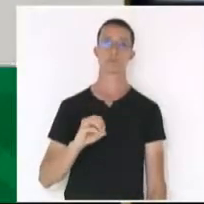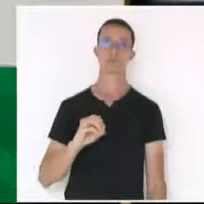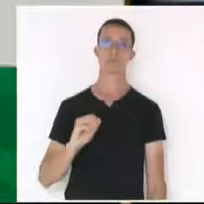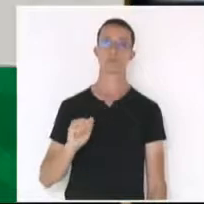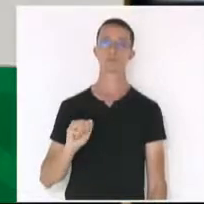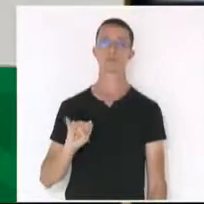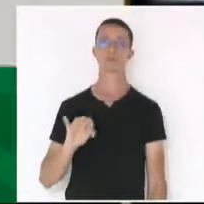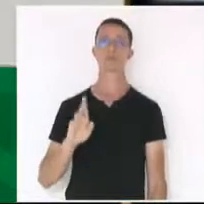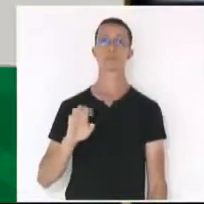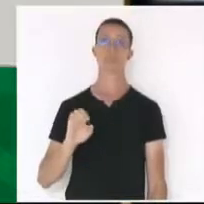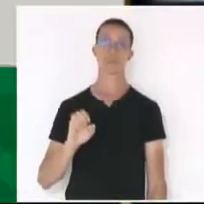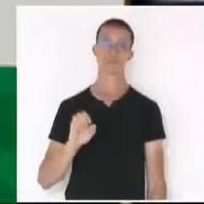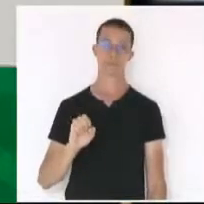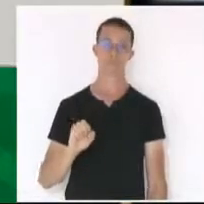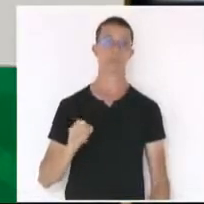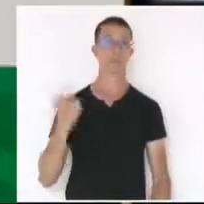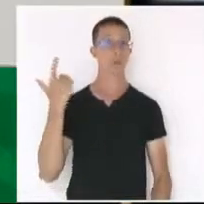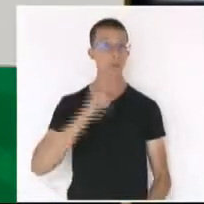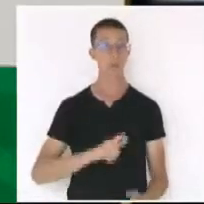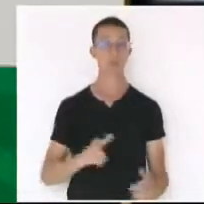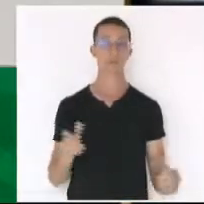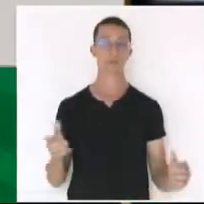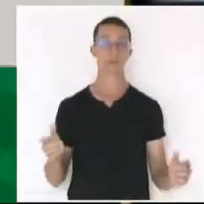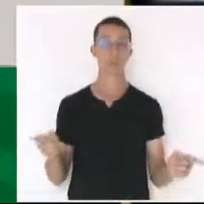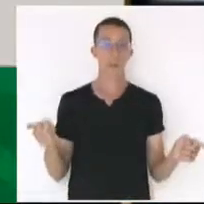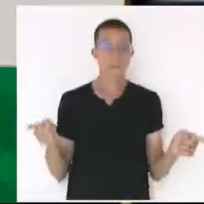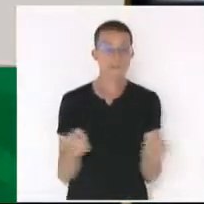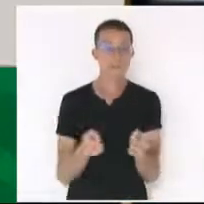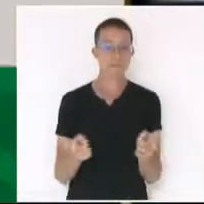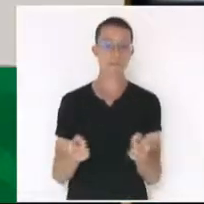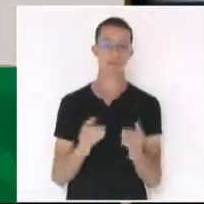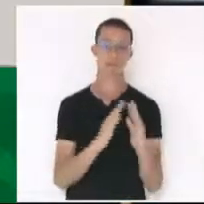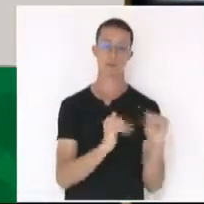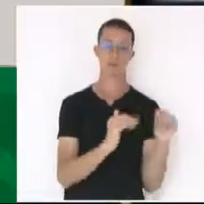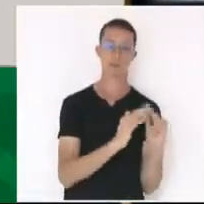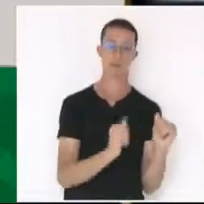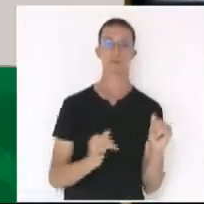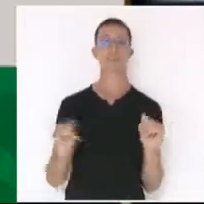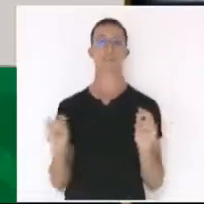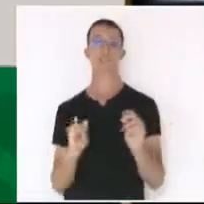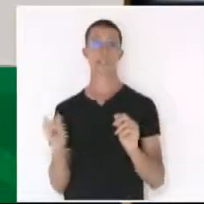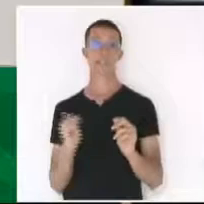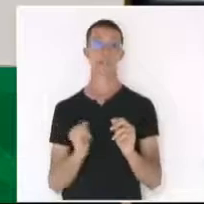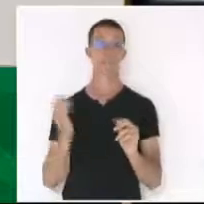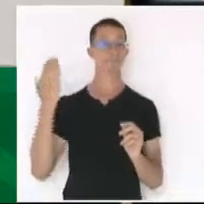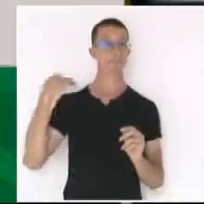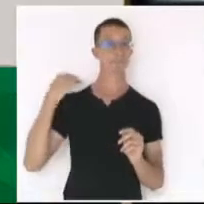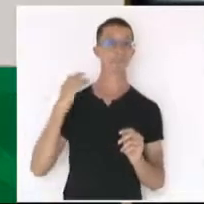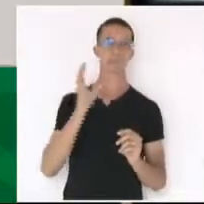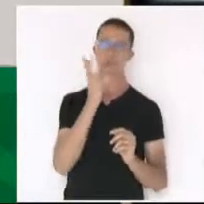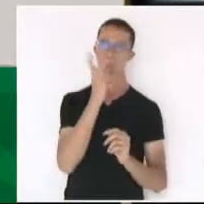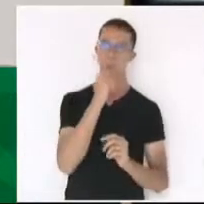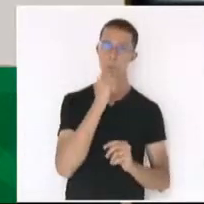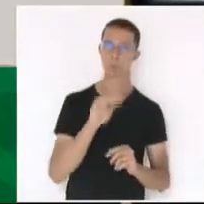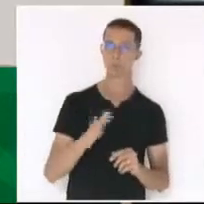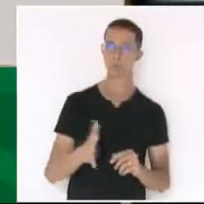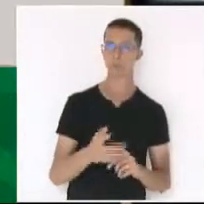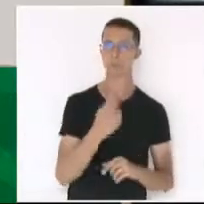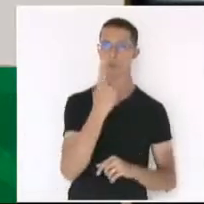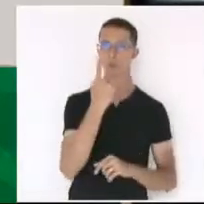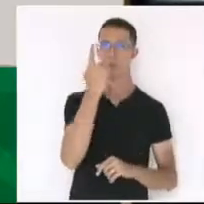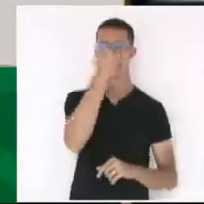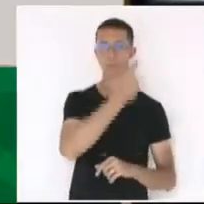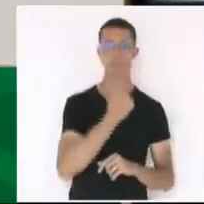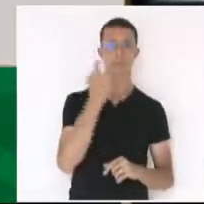aproximar Brusque de Itajaí a atualmente a gente demora demorava quase uma hora justamente